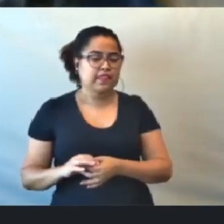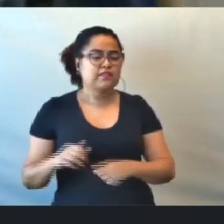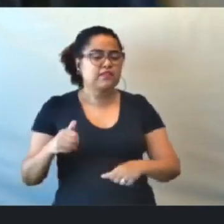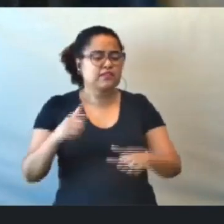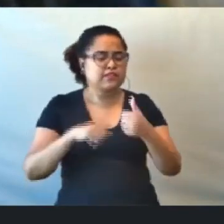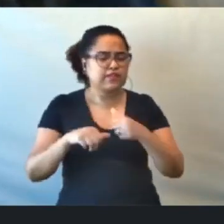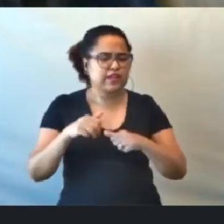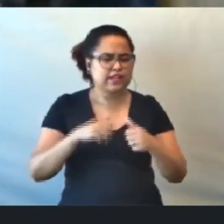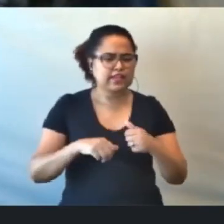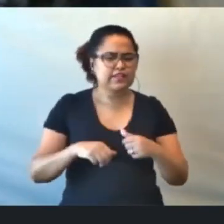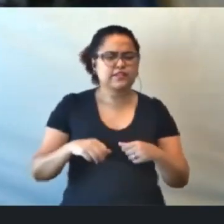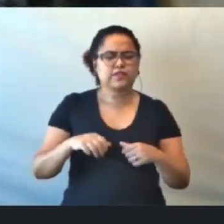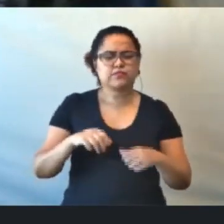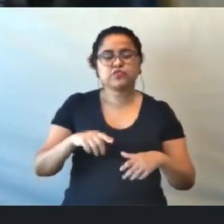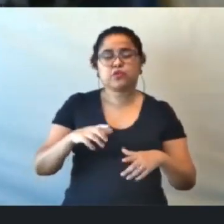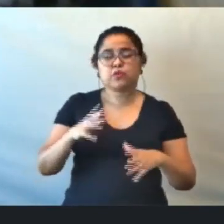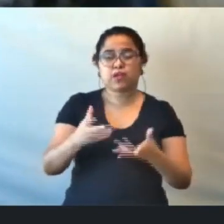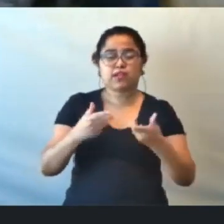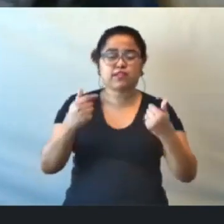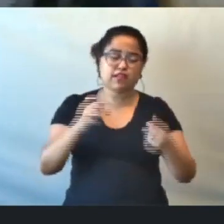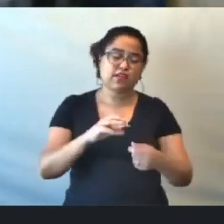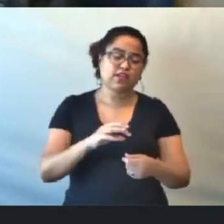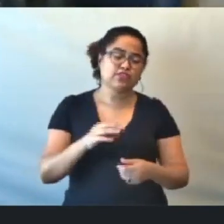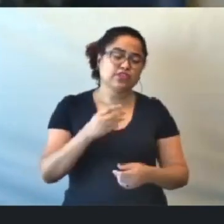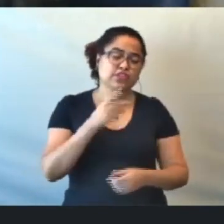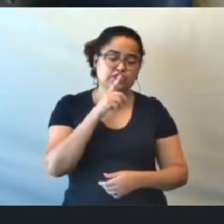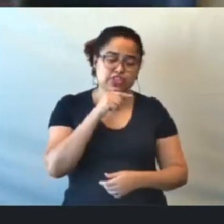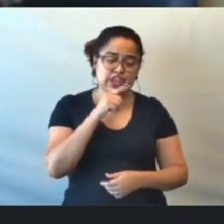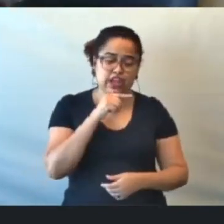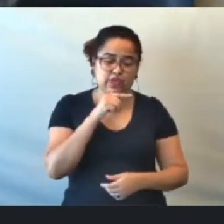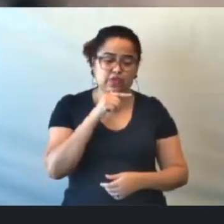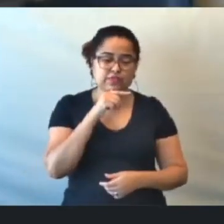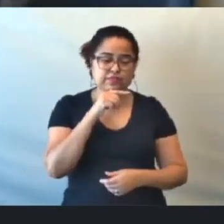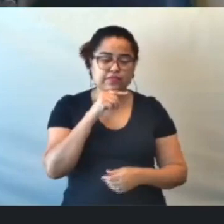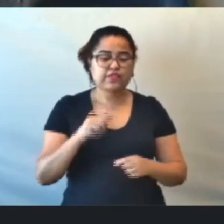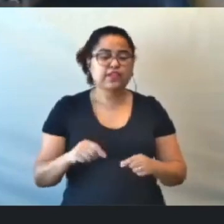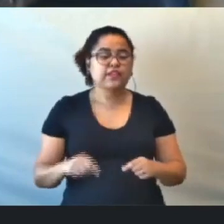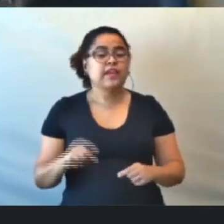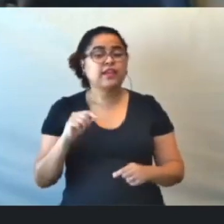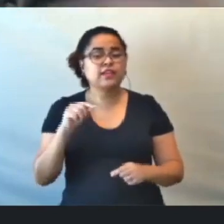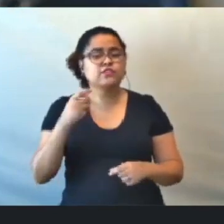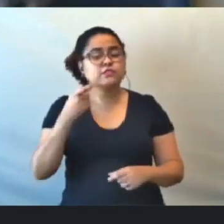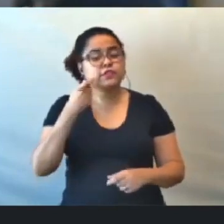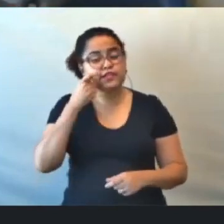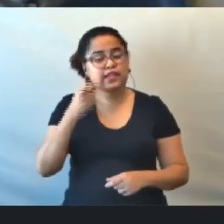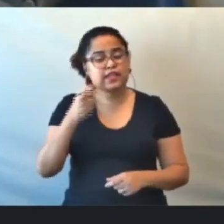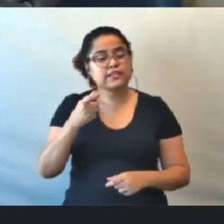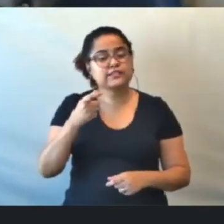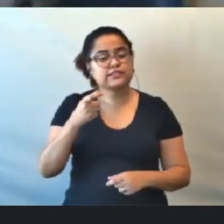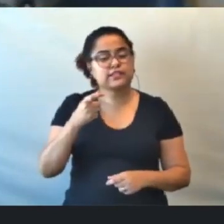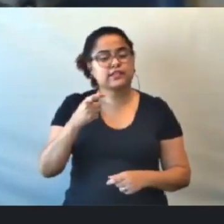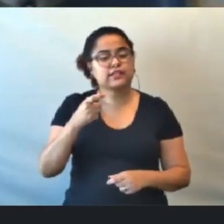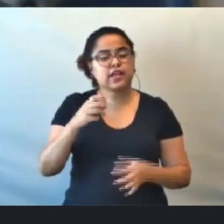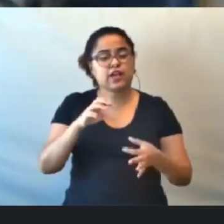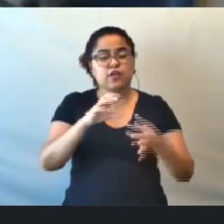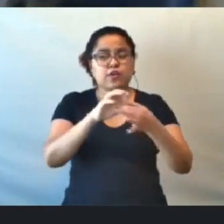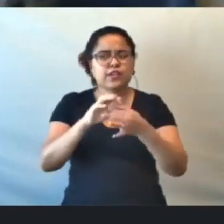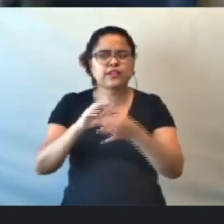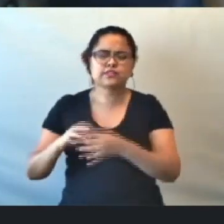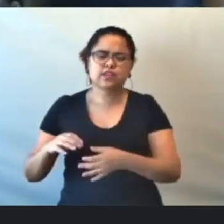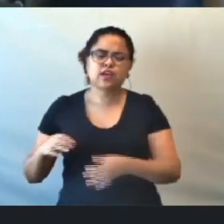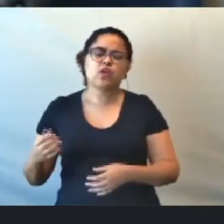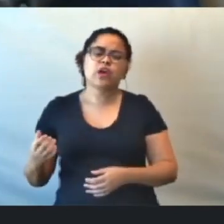água nos rios, como isso está se refletindo. É isso que interessa. A conexão é muito importante, inclusive por razões